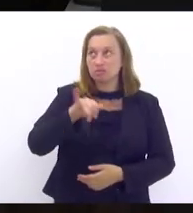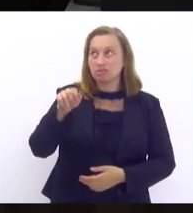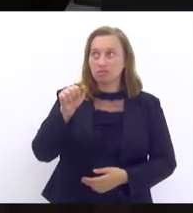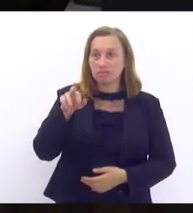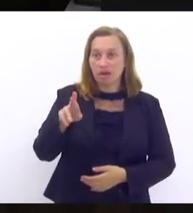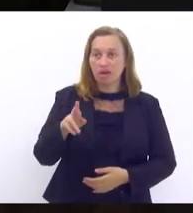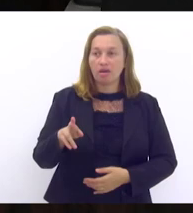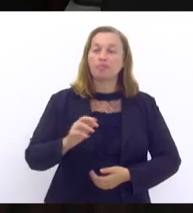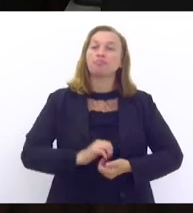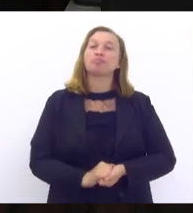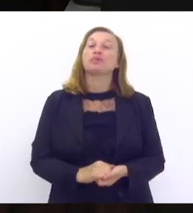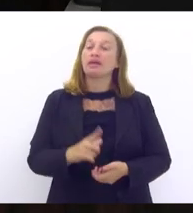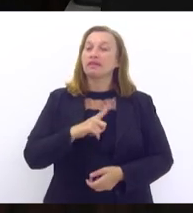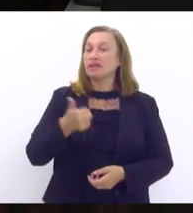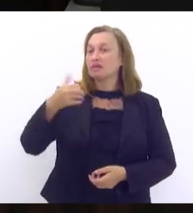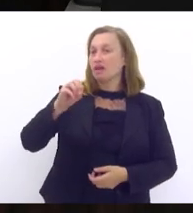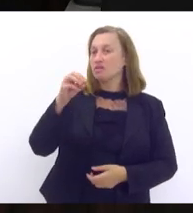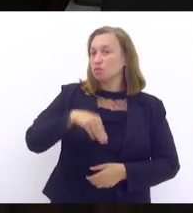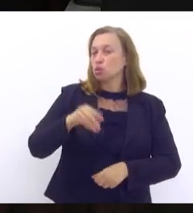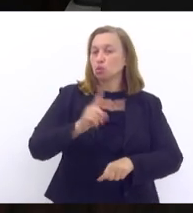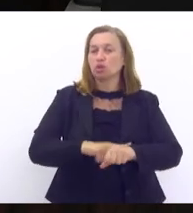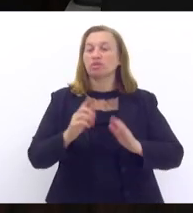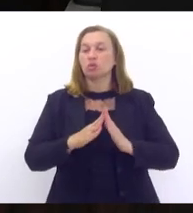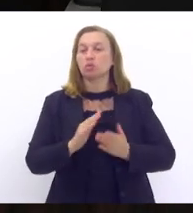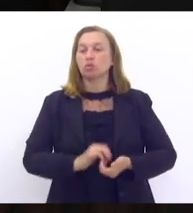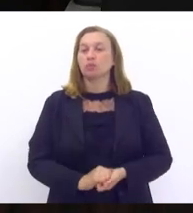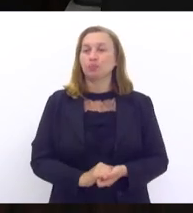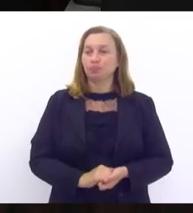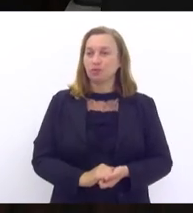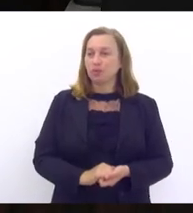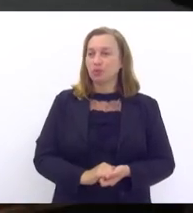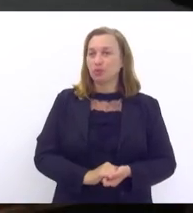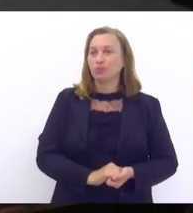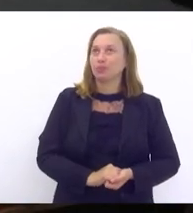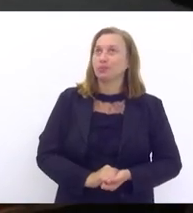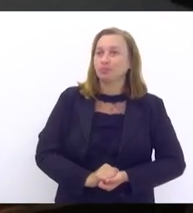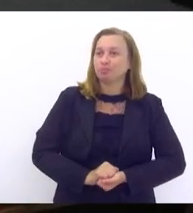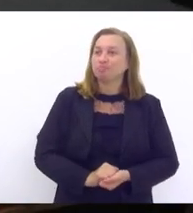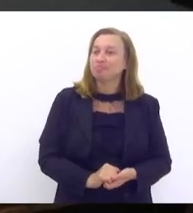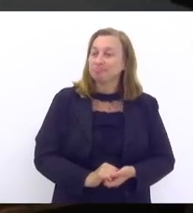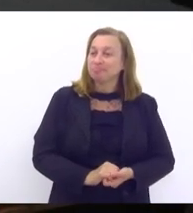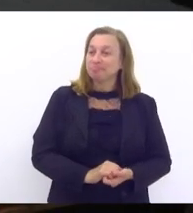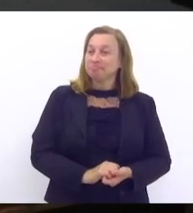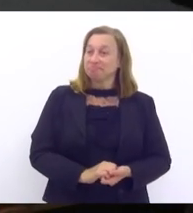Vossa Excelência tem 10 minutos para a sua manifestação.